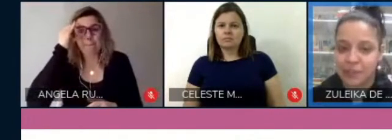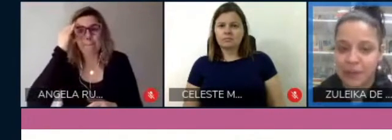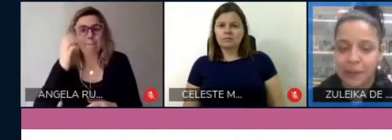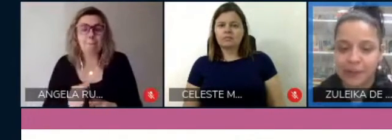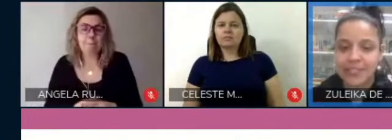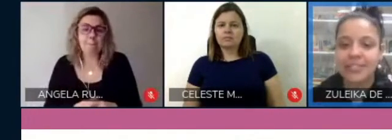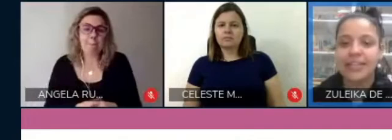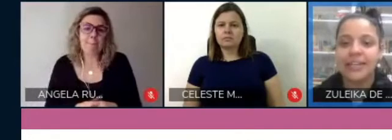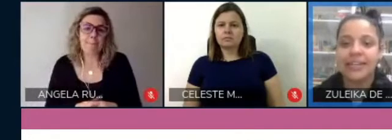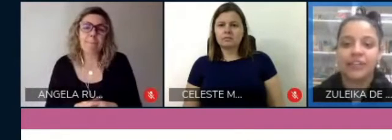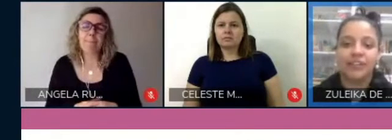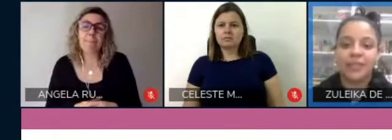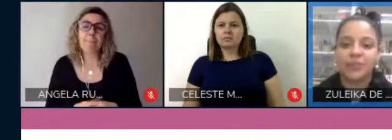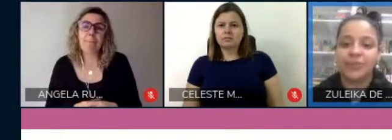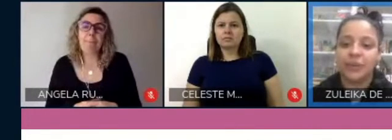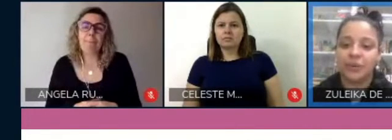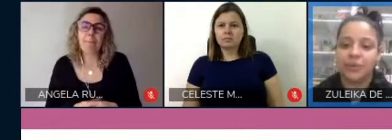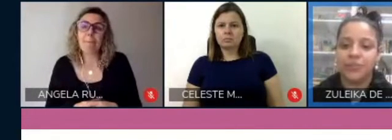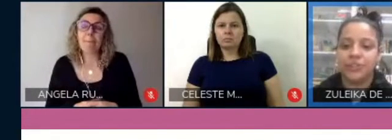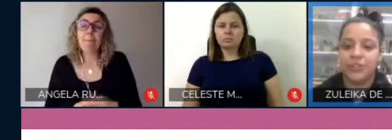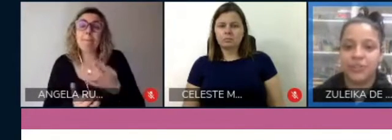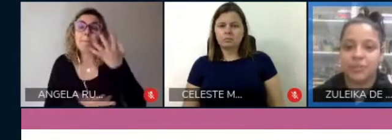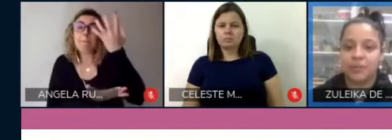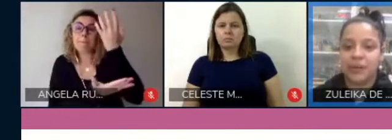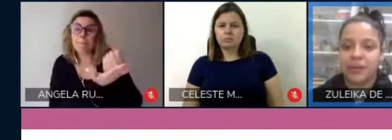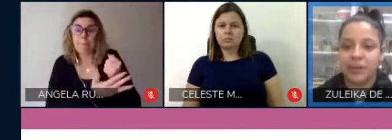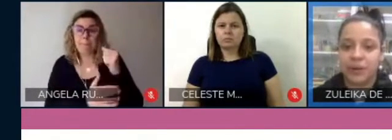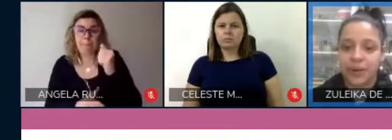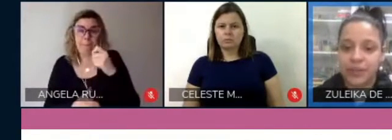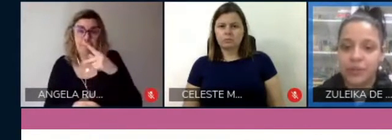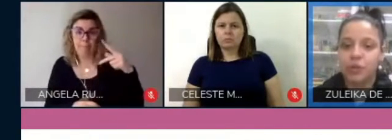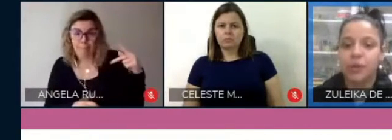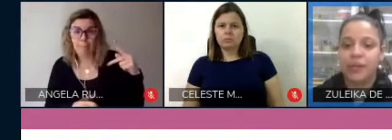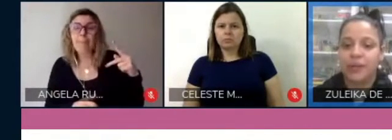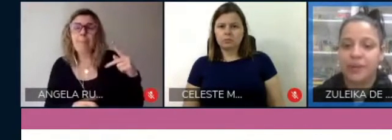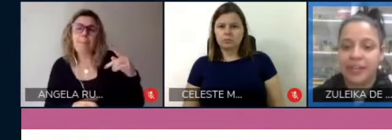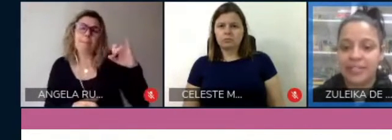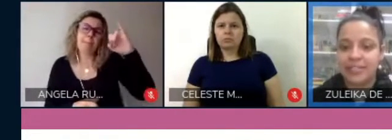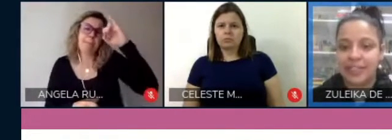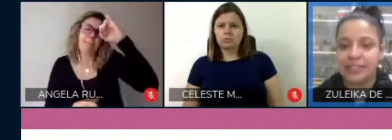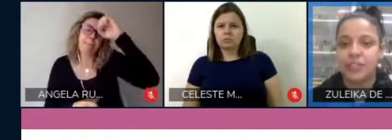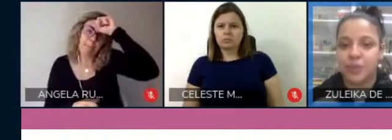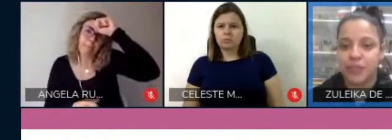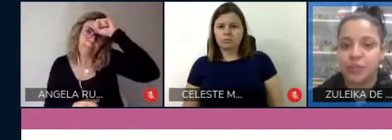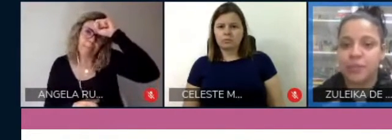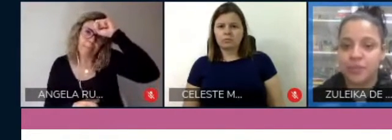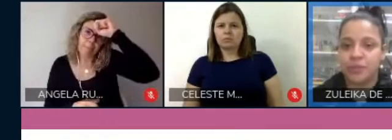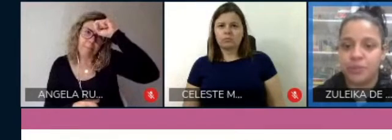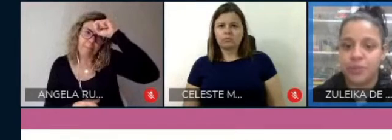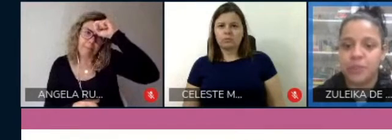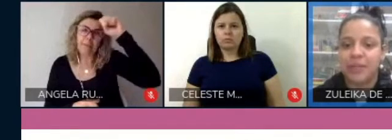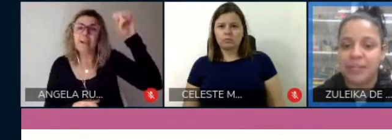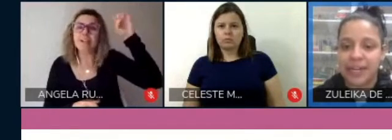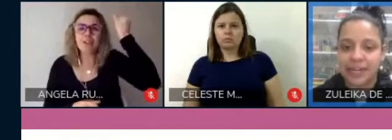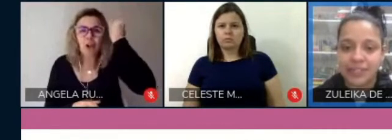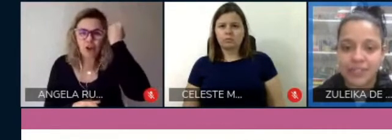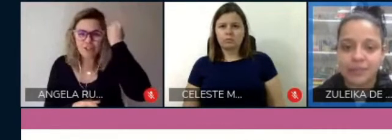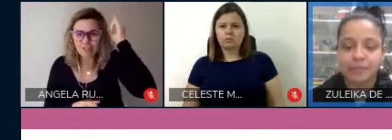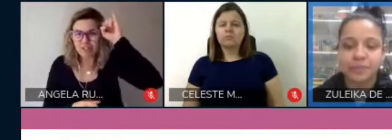Ali no chat para nós. Eu faço o download disso para Android ou para iOS, né? Está disponível para as